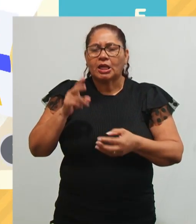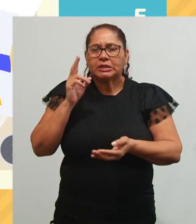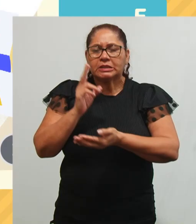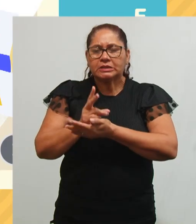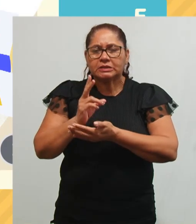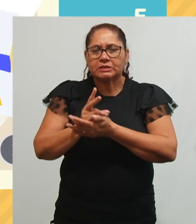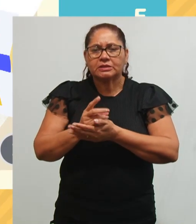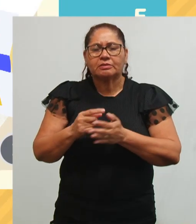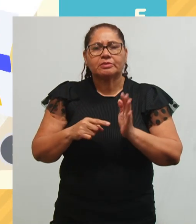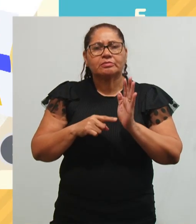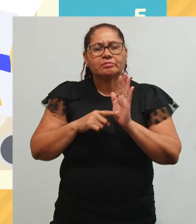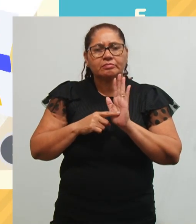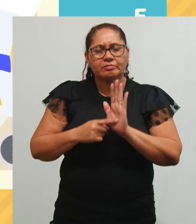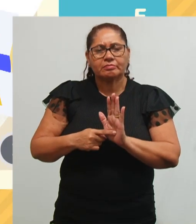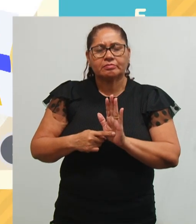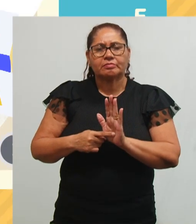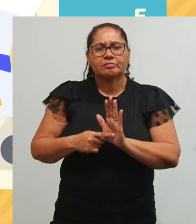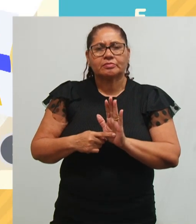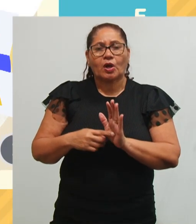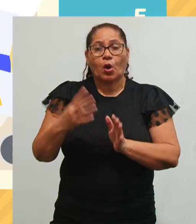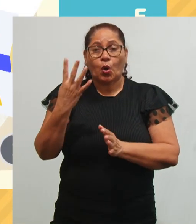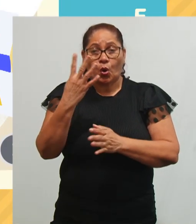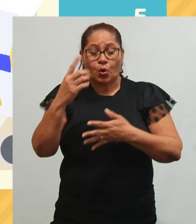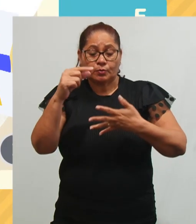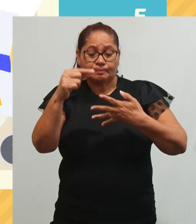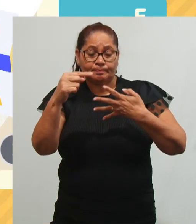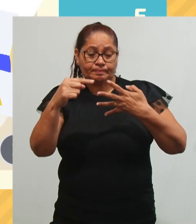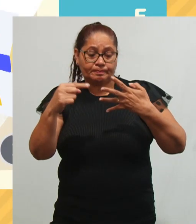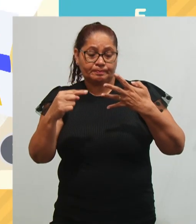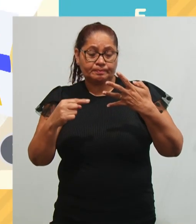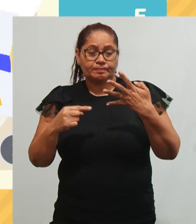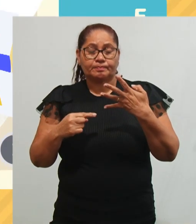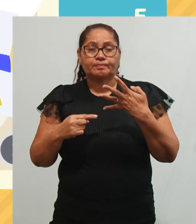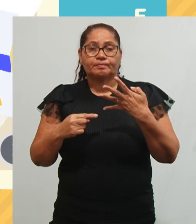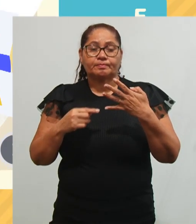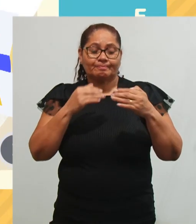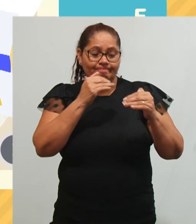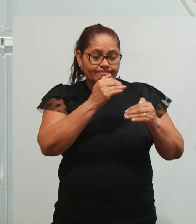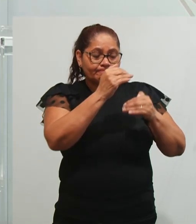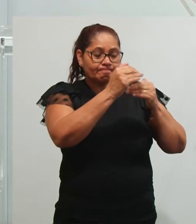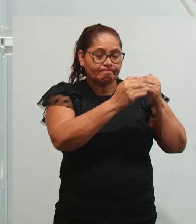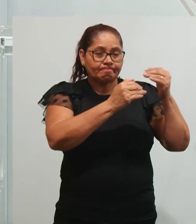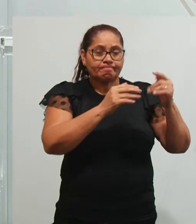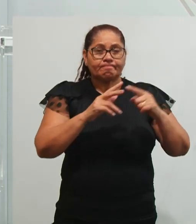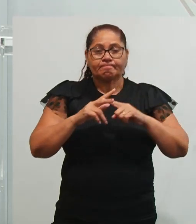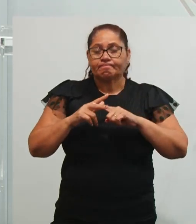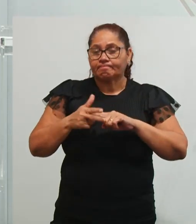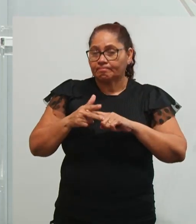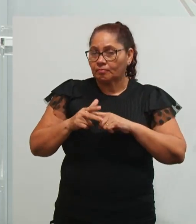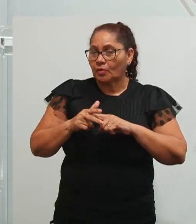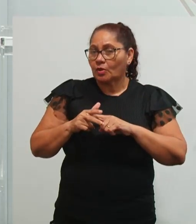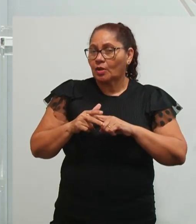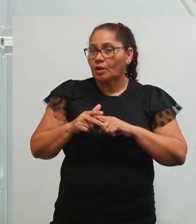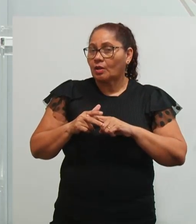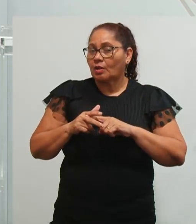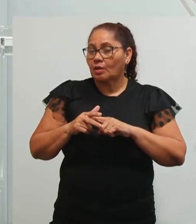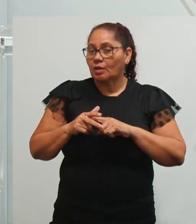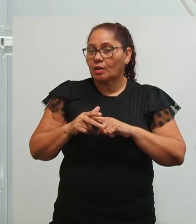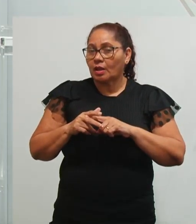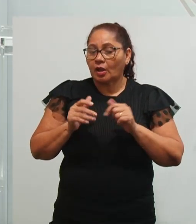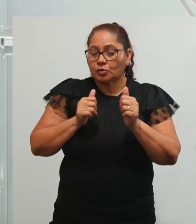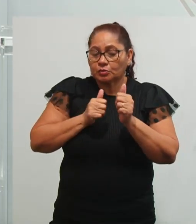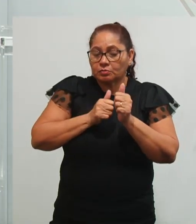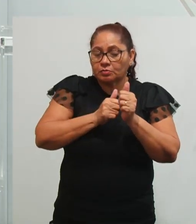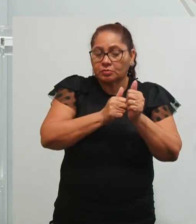são 4 itens que são muito importantes no processo de regulação. O que é regular? É acompanhar